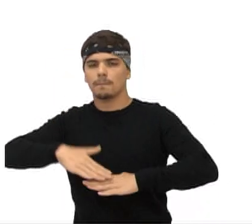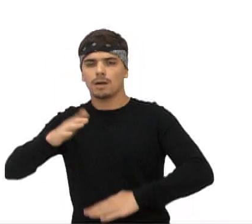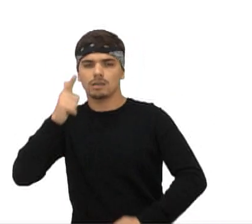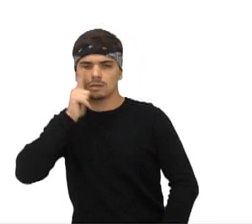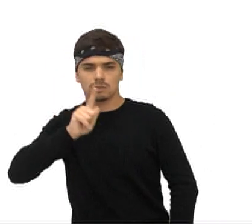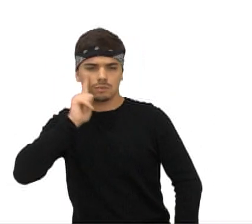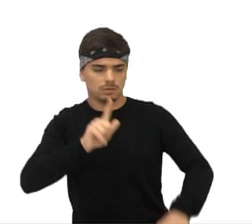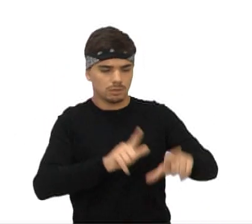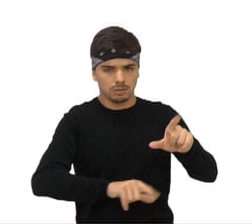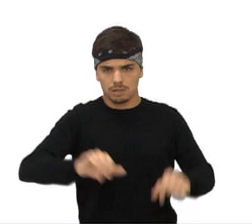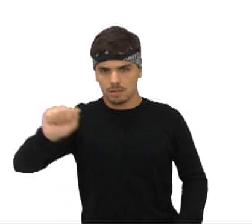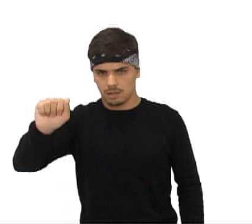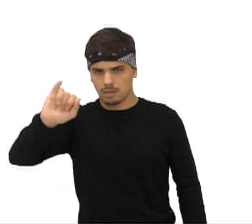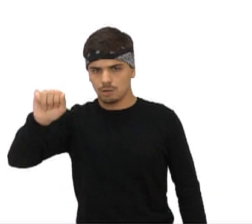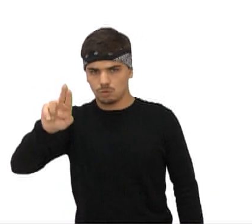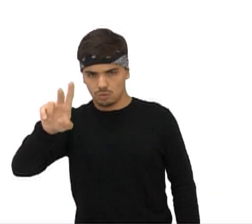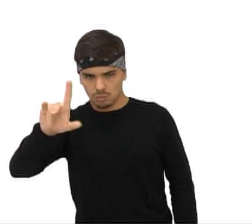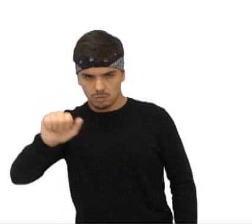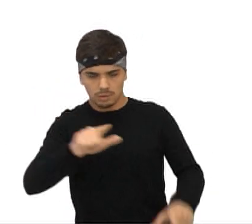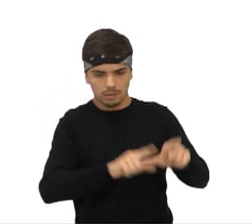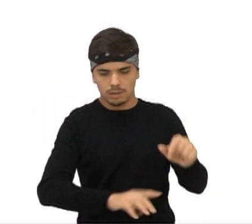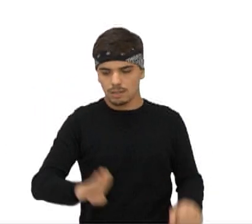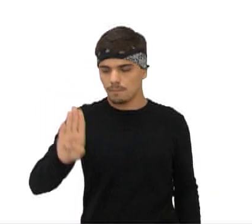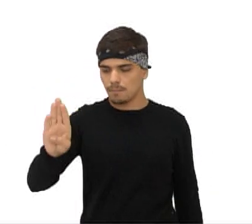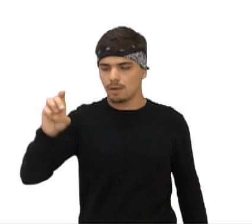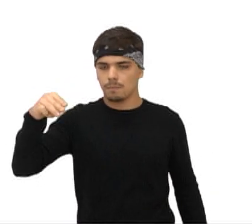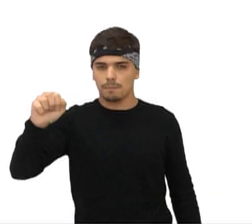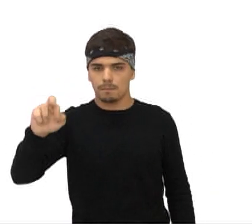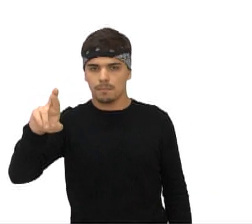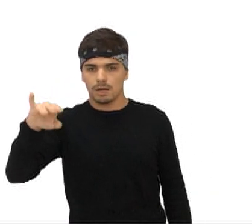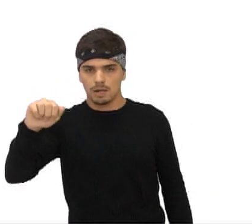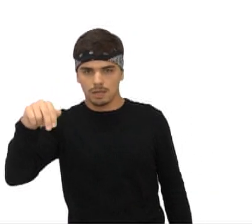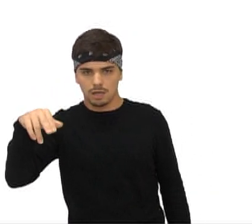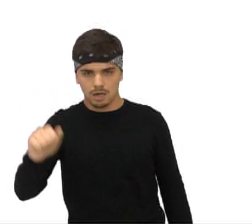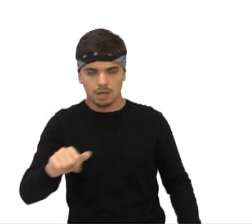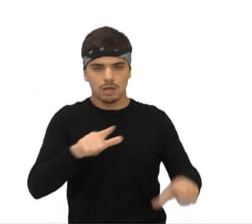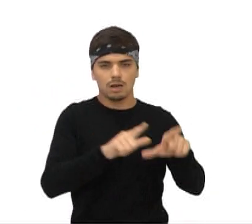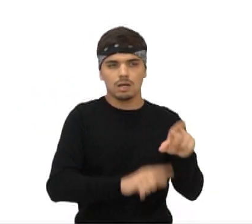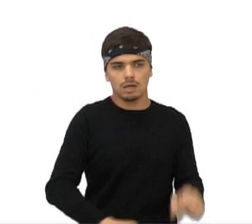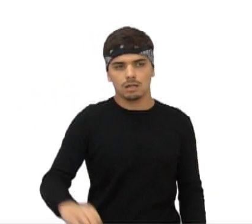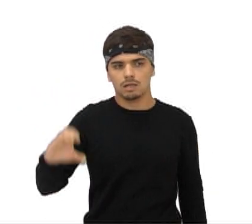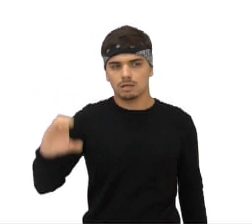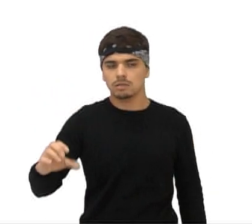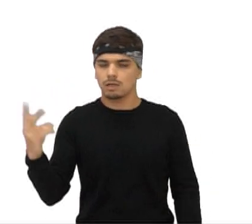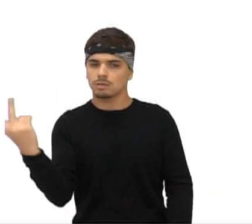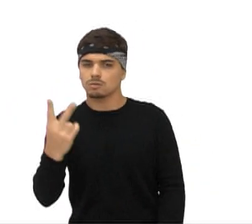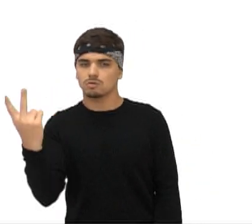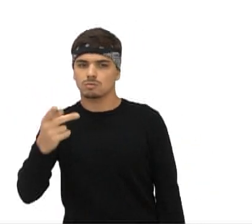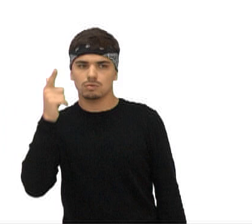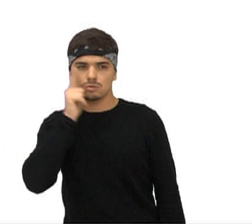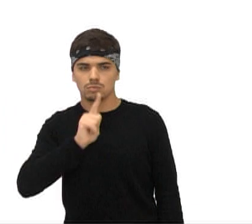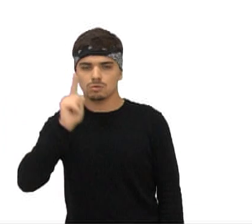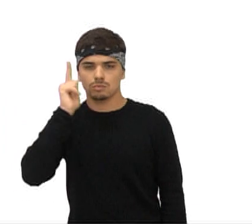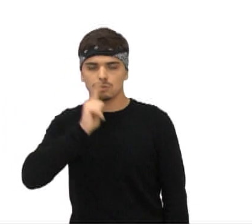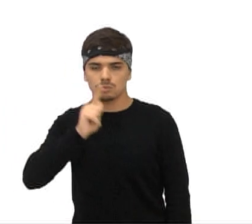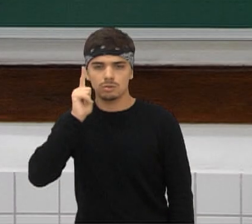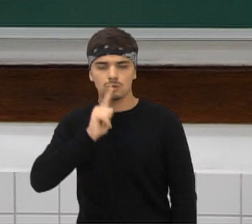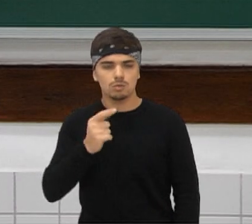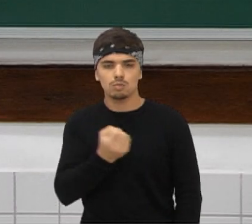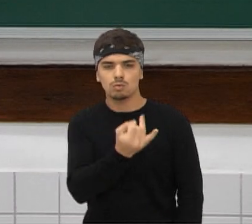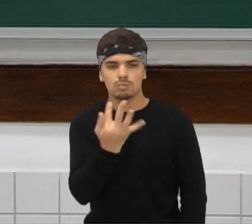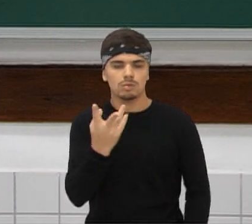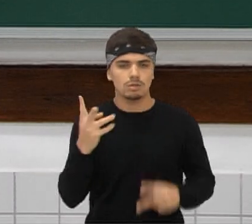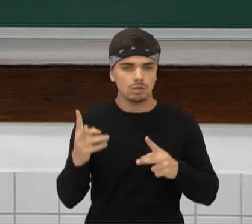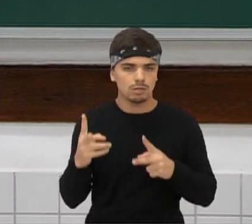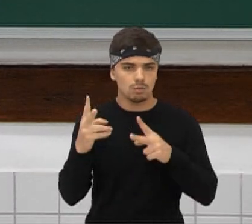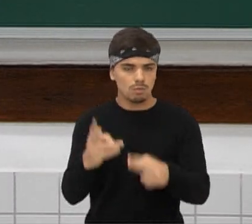Júlia? Letra B, a Mariana? Ou letra C, as duas acertaram o mesmo número de questões?